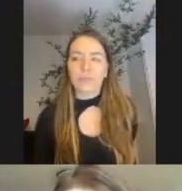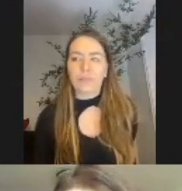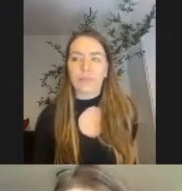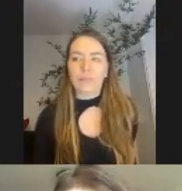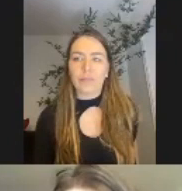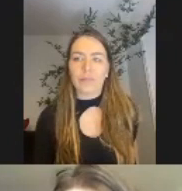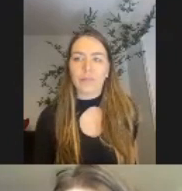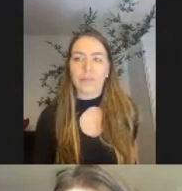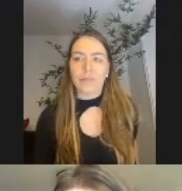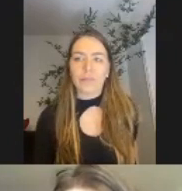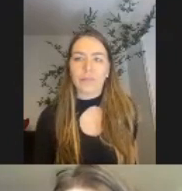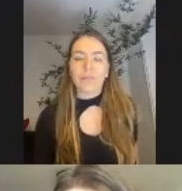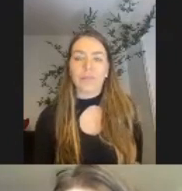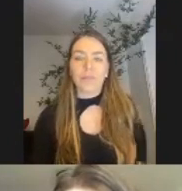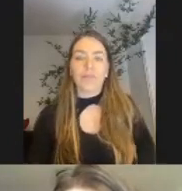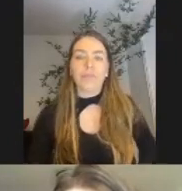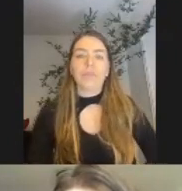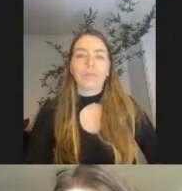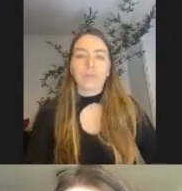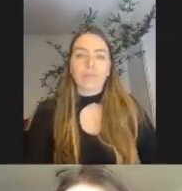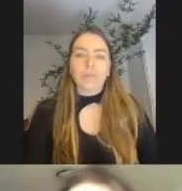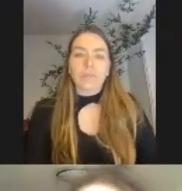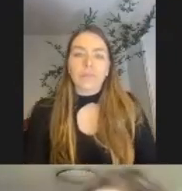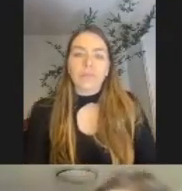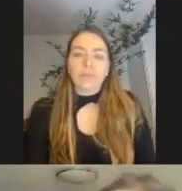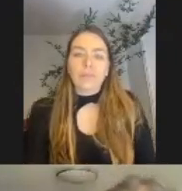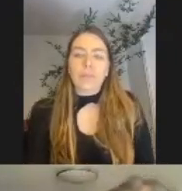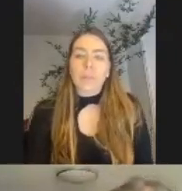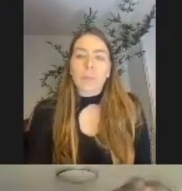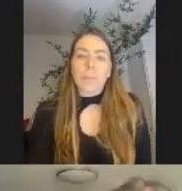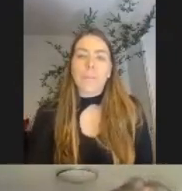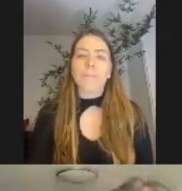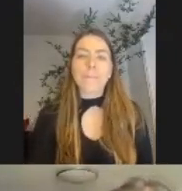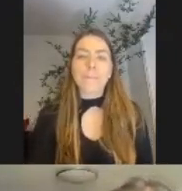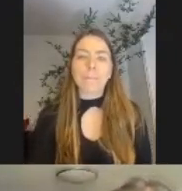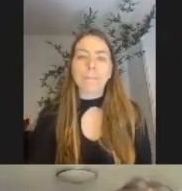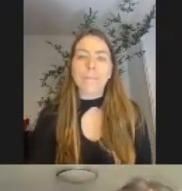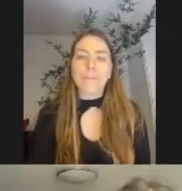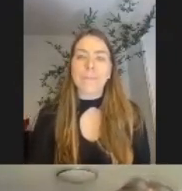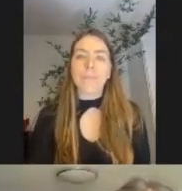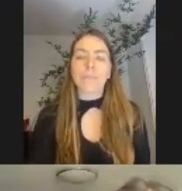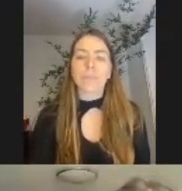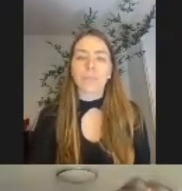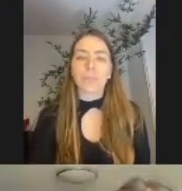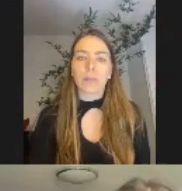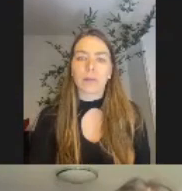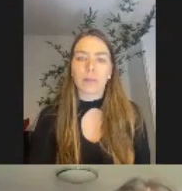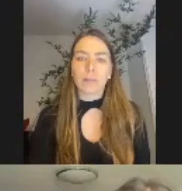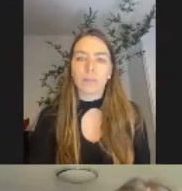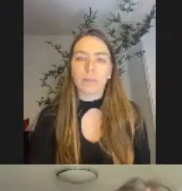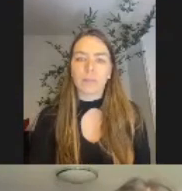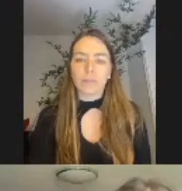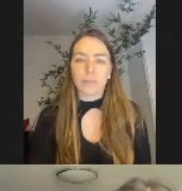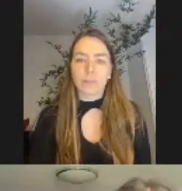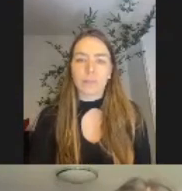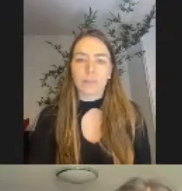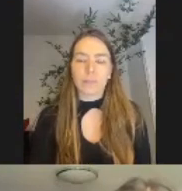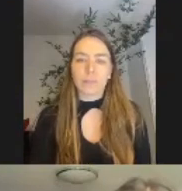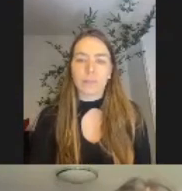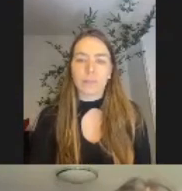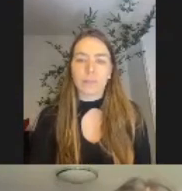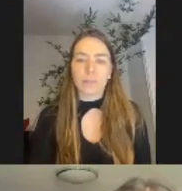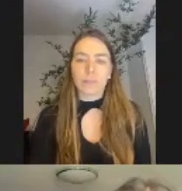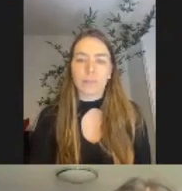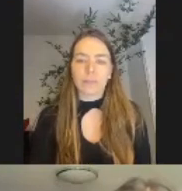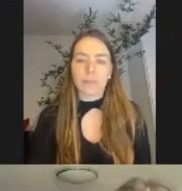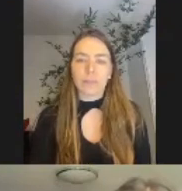tem fermento lácteo e leite, ele é um fermentado. E uma coisa que vale muito a pena a gente deixar muito claro é que leite não é low